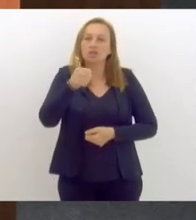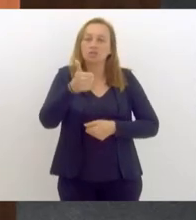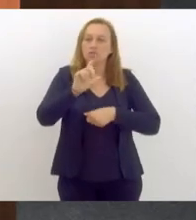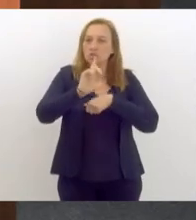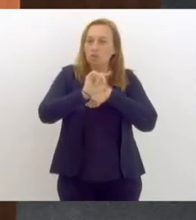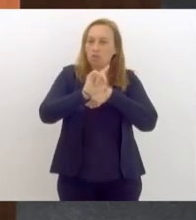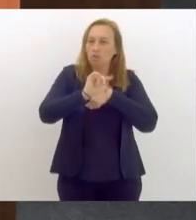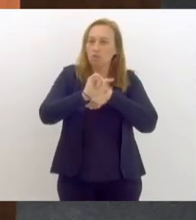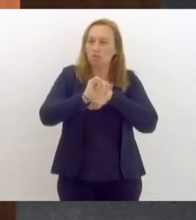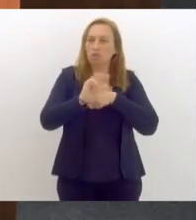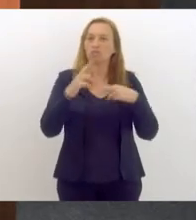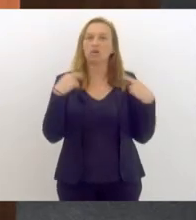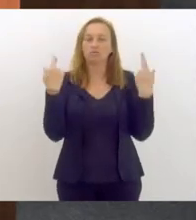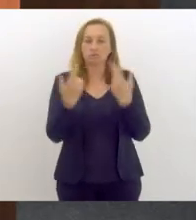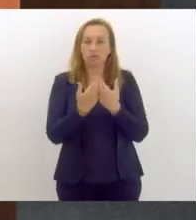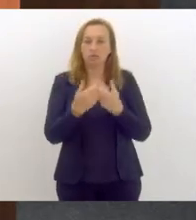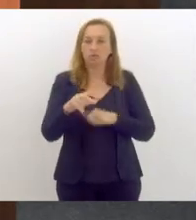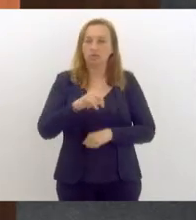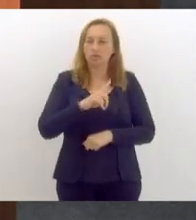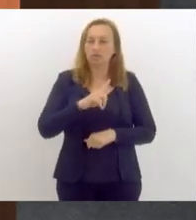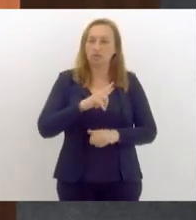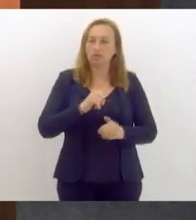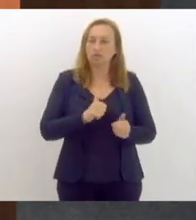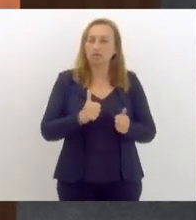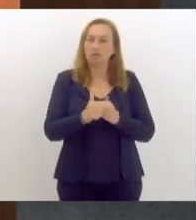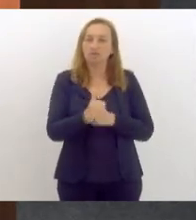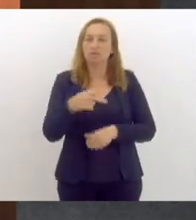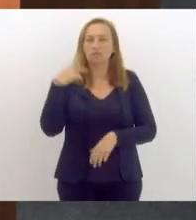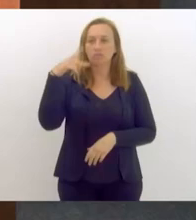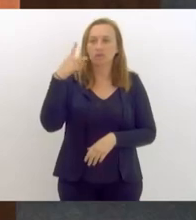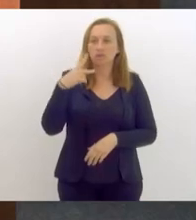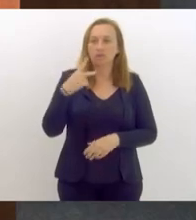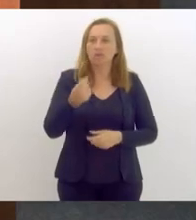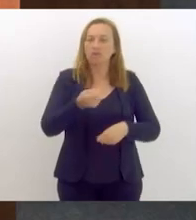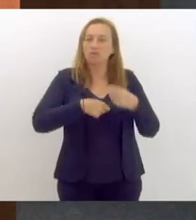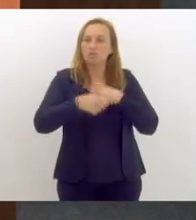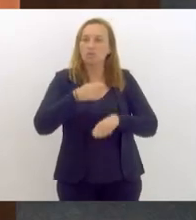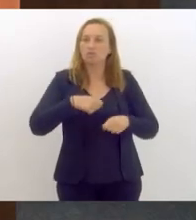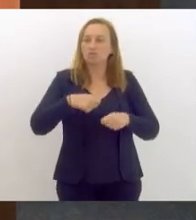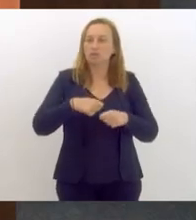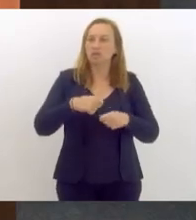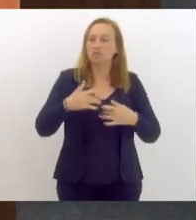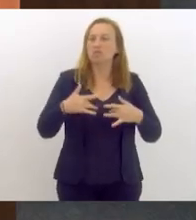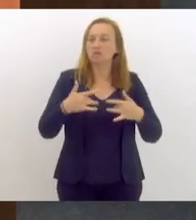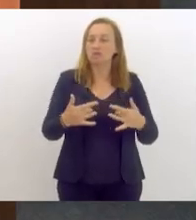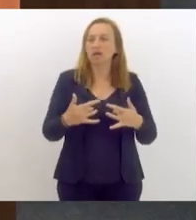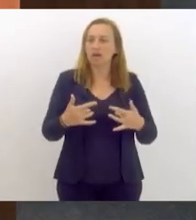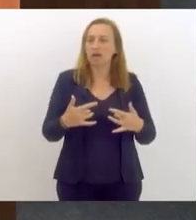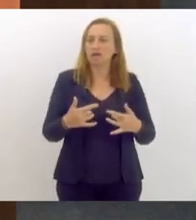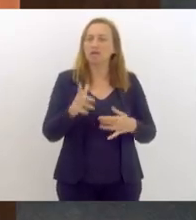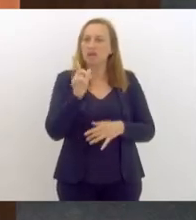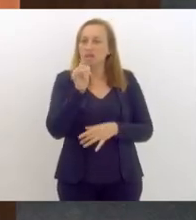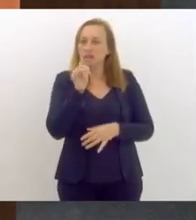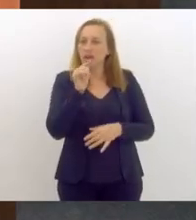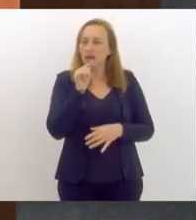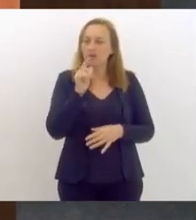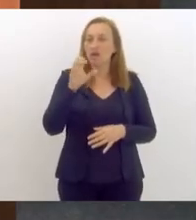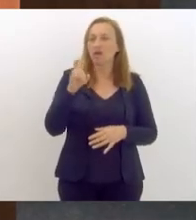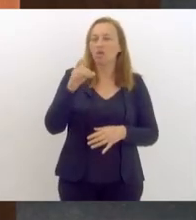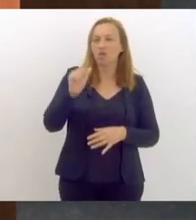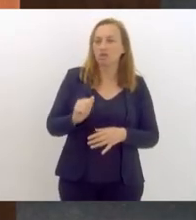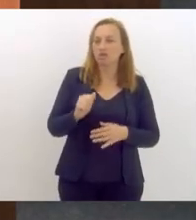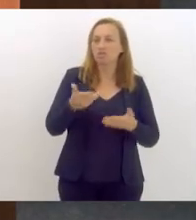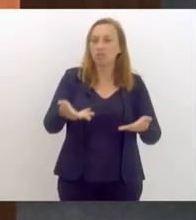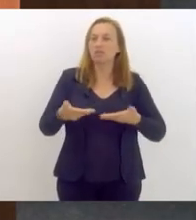horas nós vamos realizar uma reunião da frente parlamentar em defesa da economia solidária e da agroecologia também convidar todos parlamentares